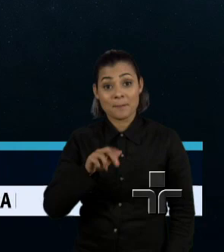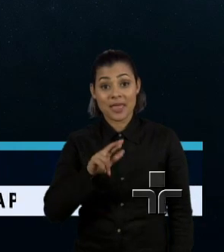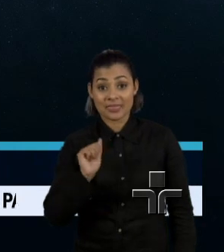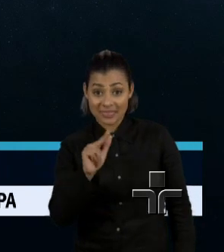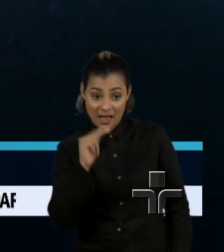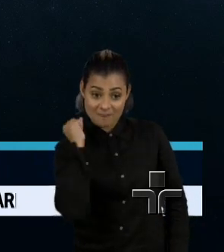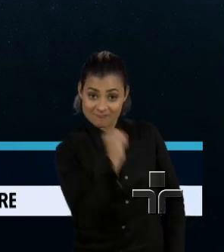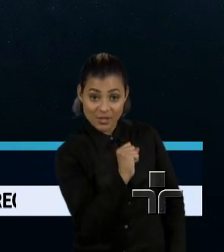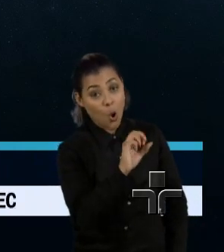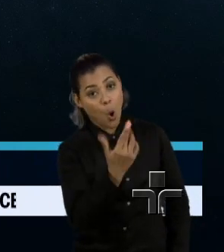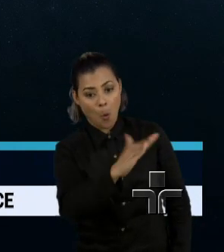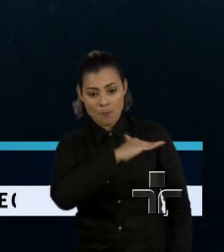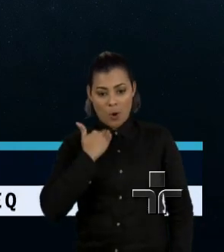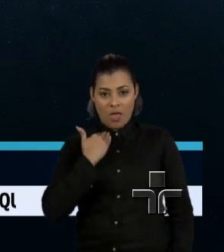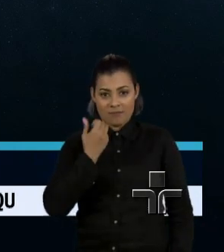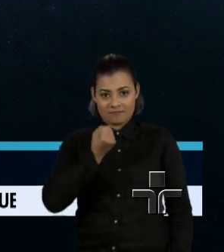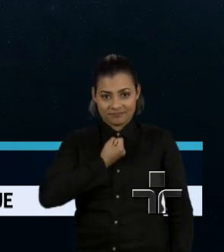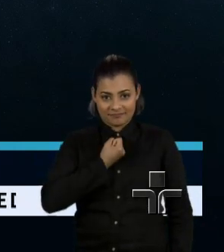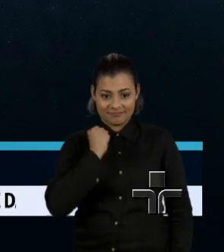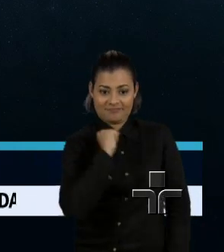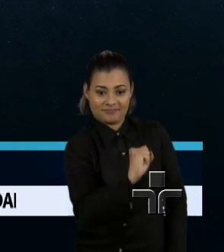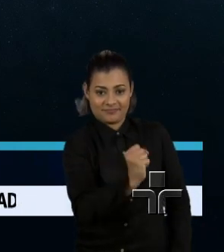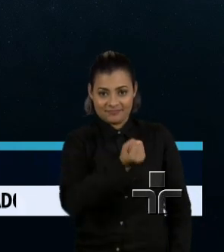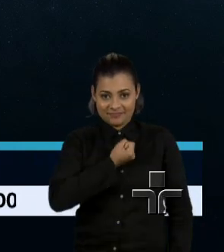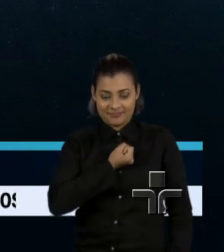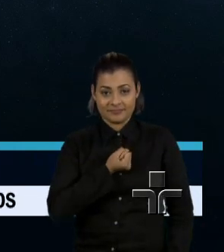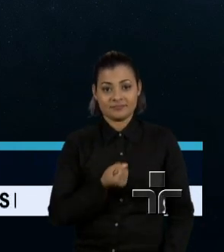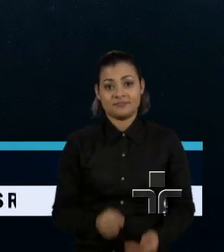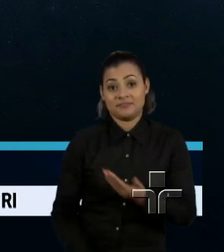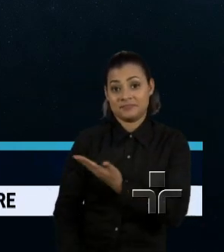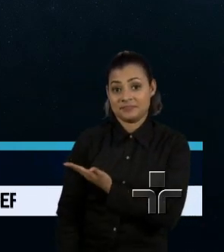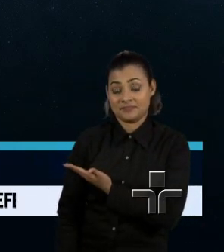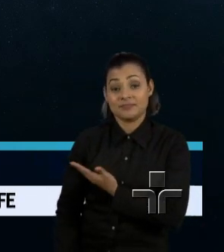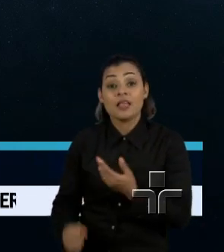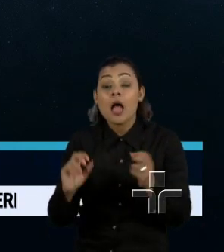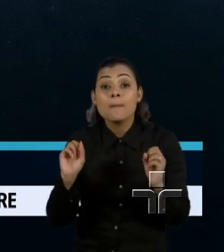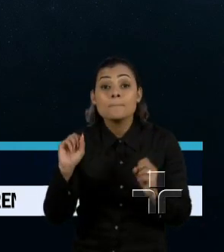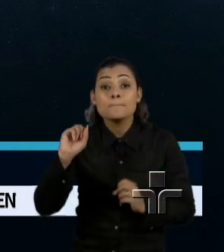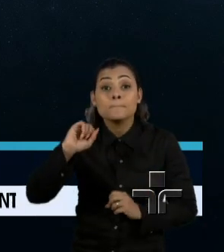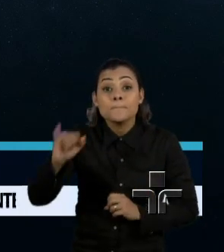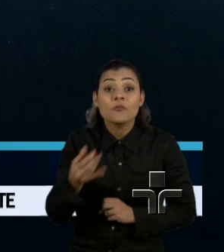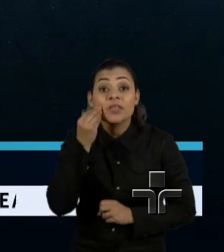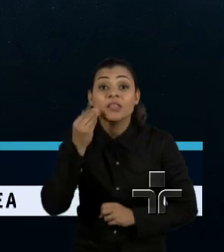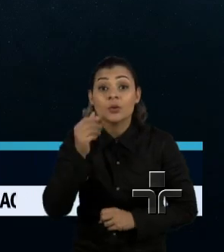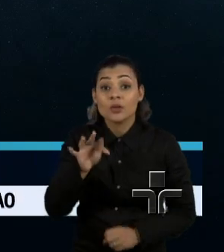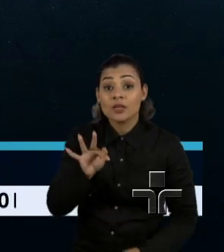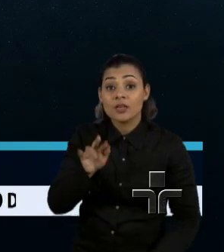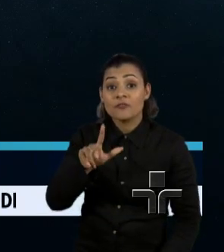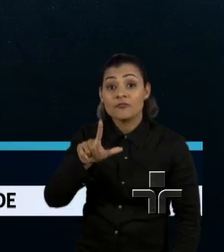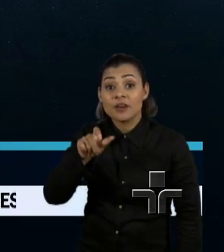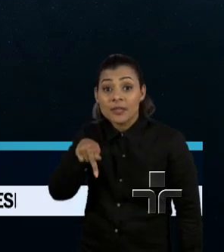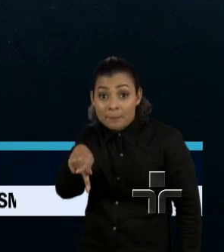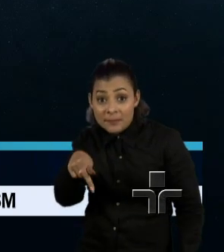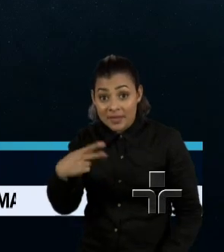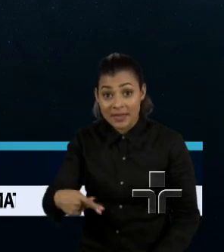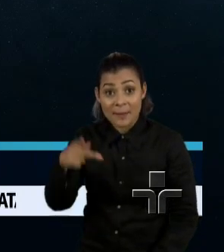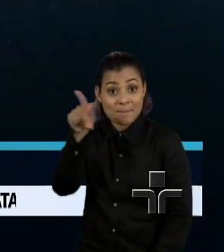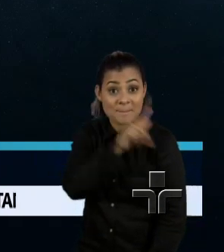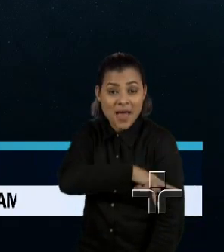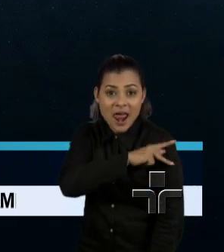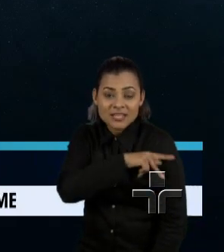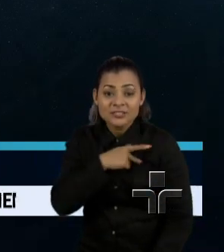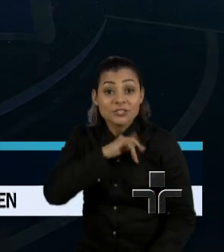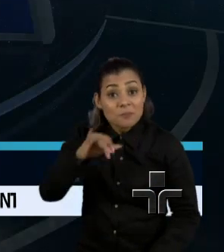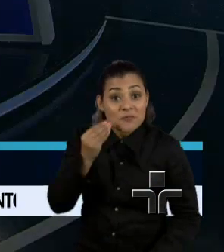Morrer, o caso Euclides da Cunha. Aproveitando que esse ano a Flip de Paraty adotou como tema a obra de Euclides